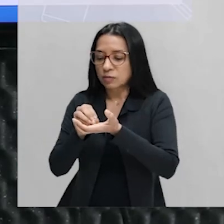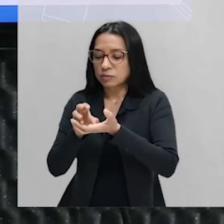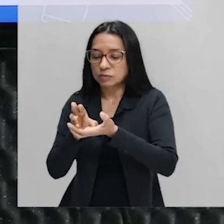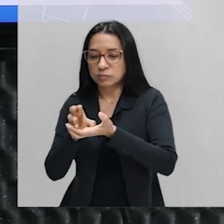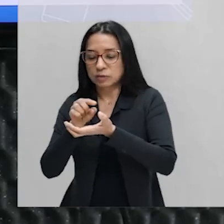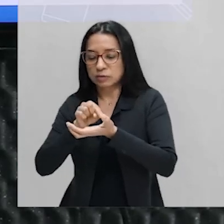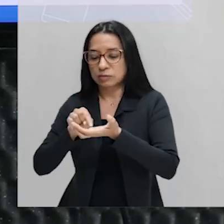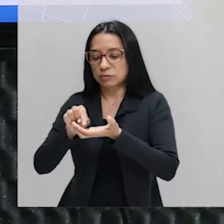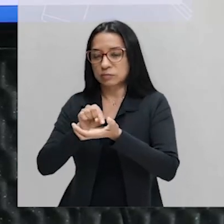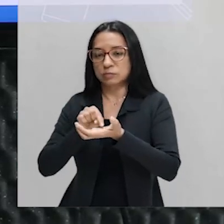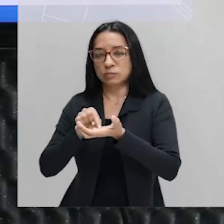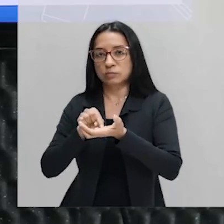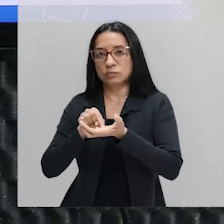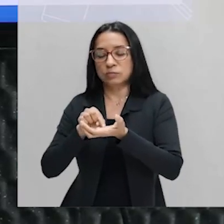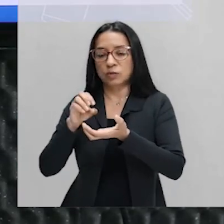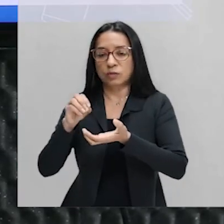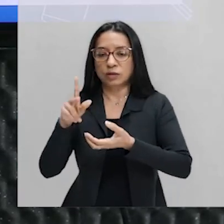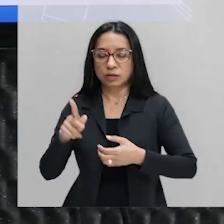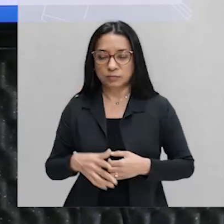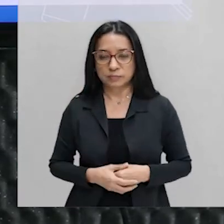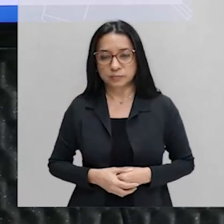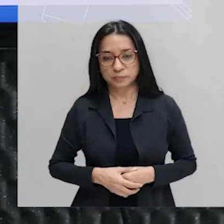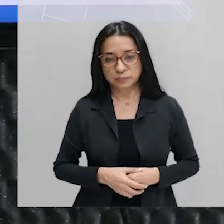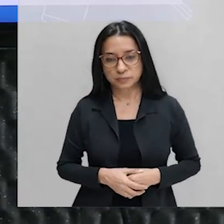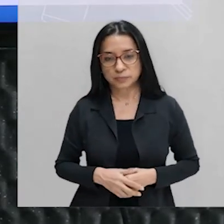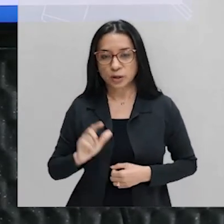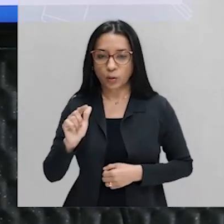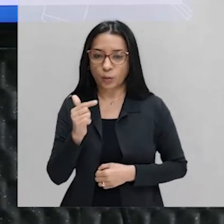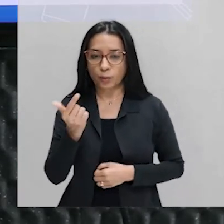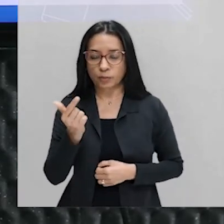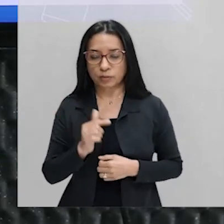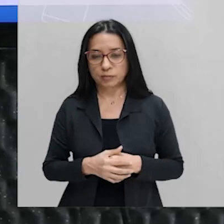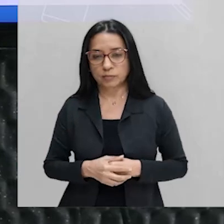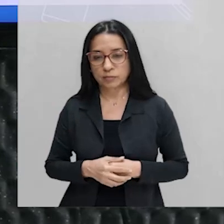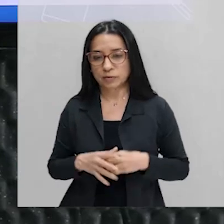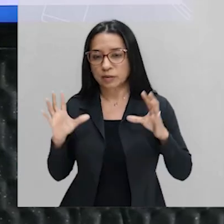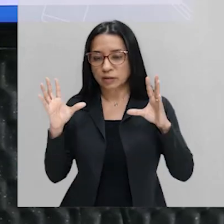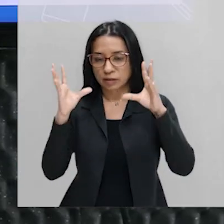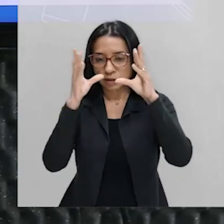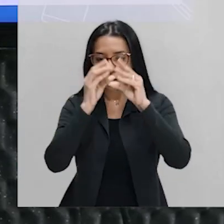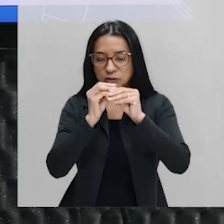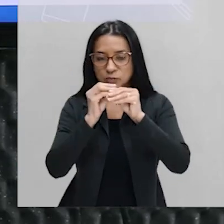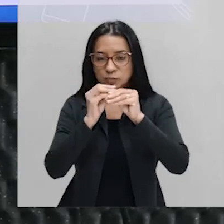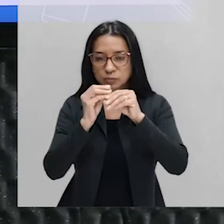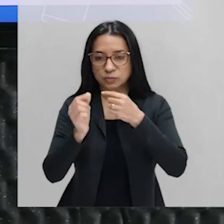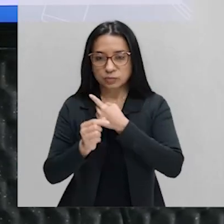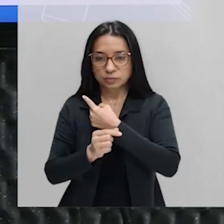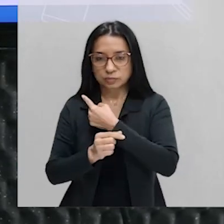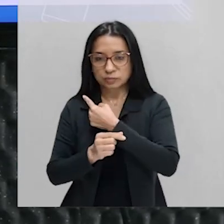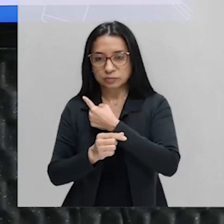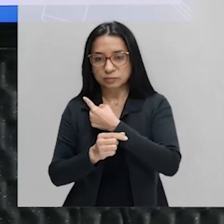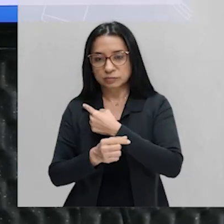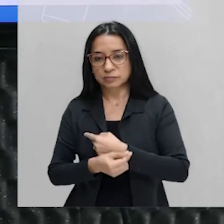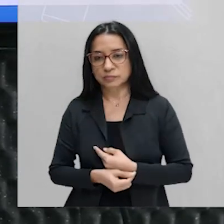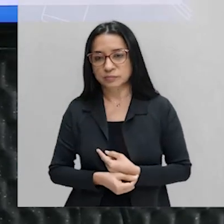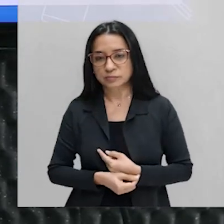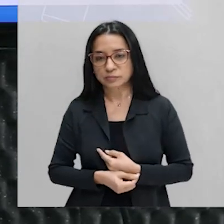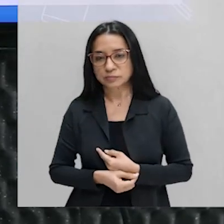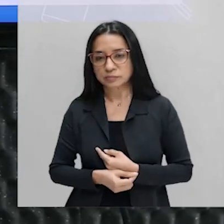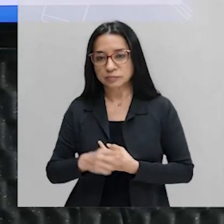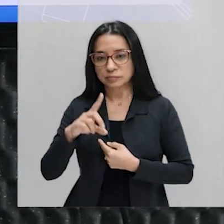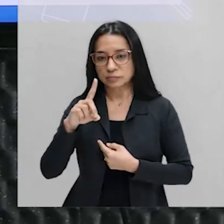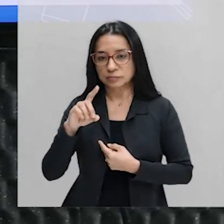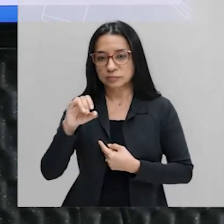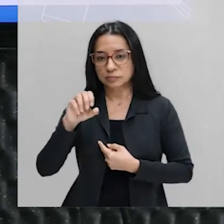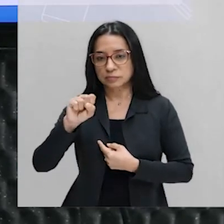gema, tá? Nessa parte que vocês estão vendo aqui em escuro é chamado de disco germinativo, tá?